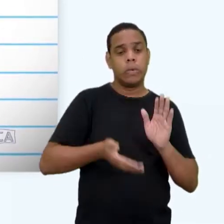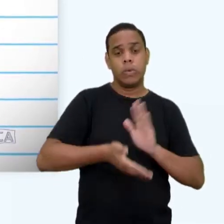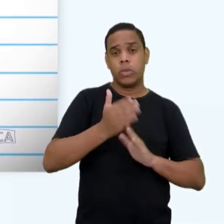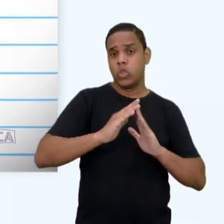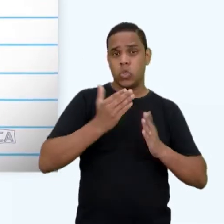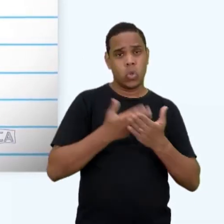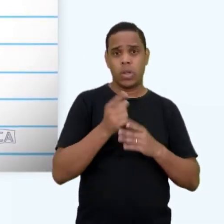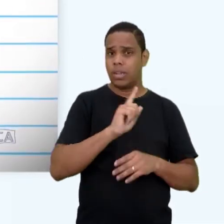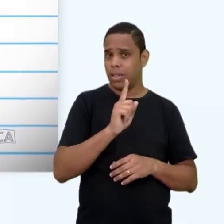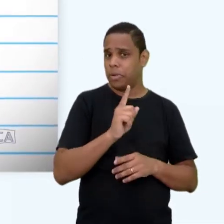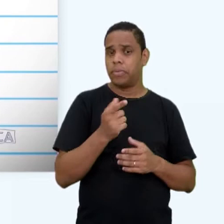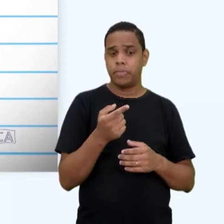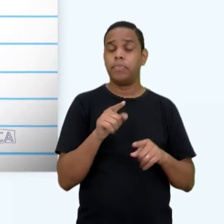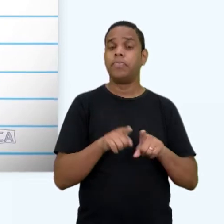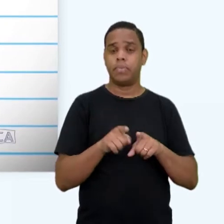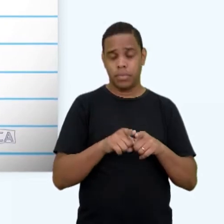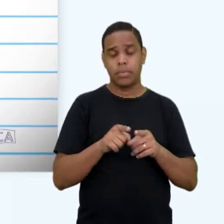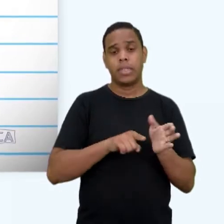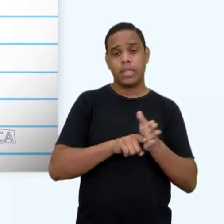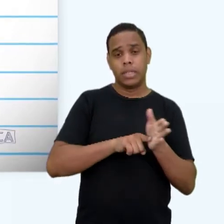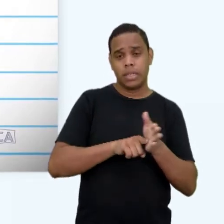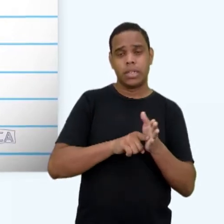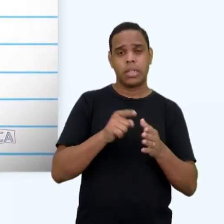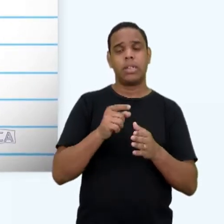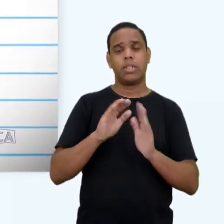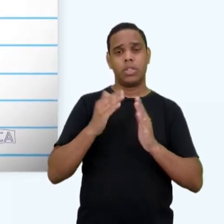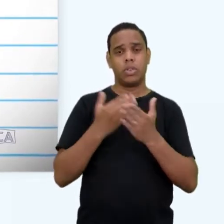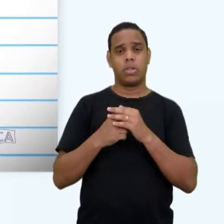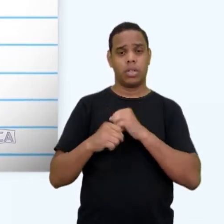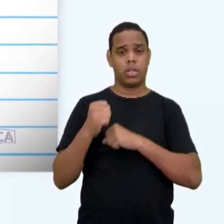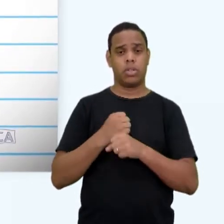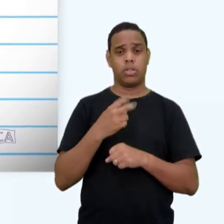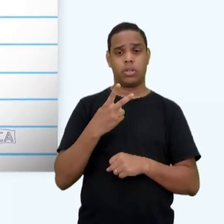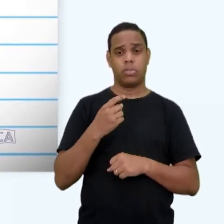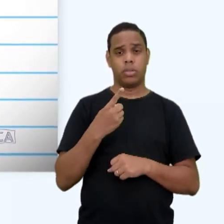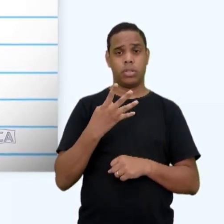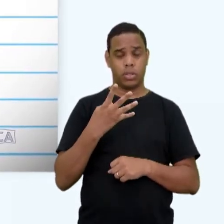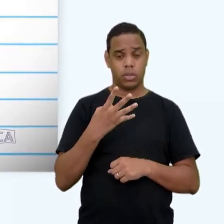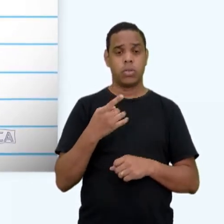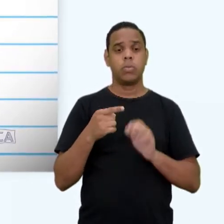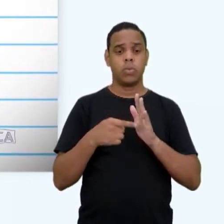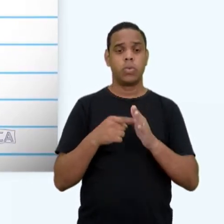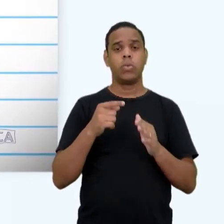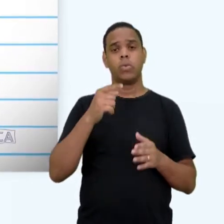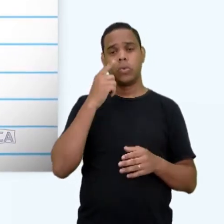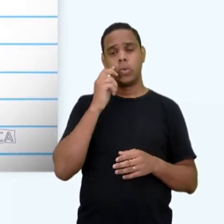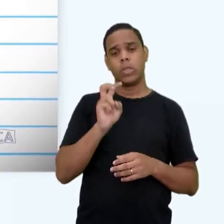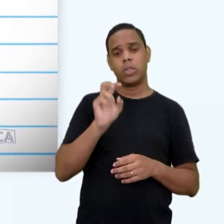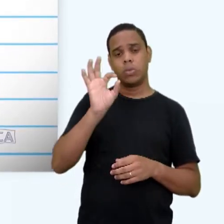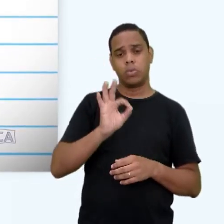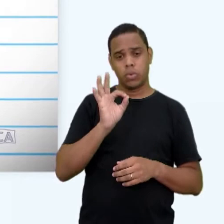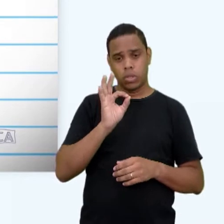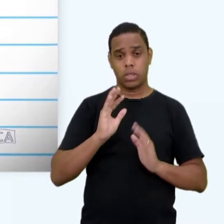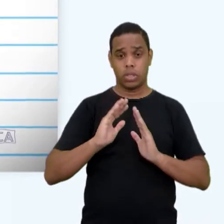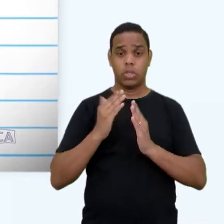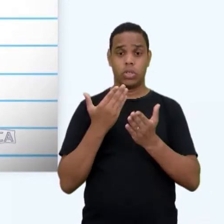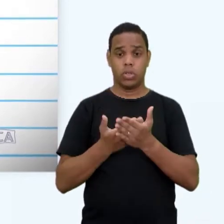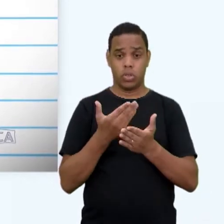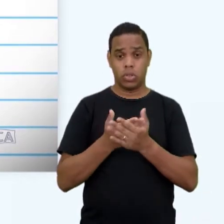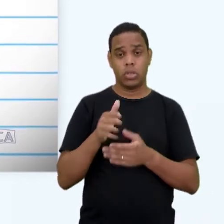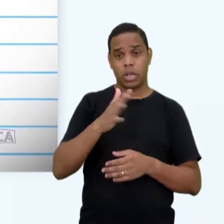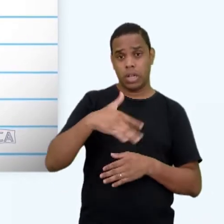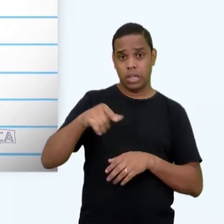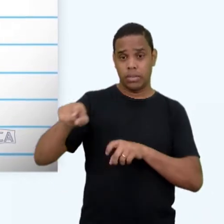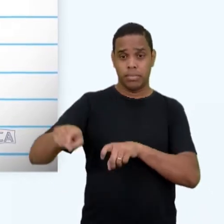ir muito longe. Dados do Censo Escolar de 2014 revelam, por exemplo, que apenas 5% das escolas da área